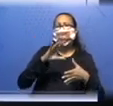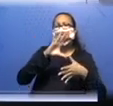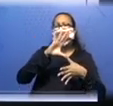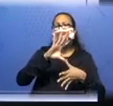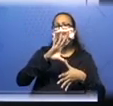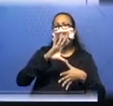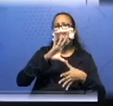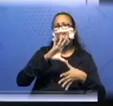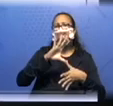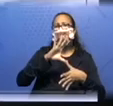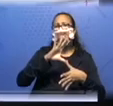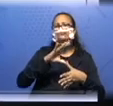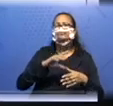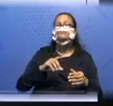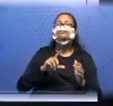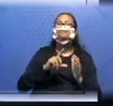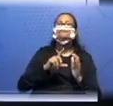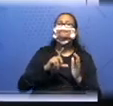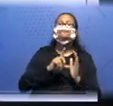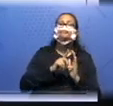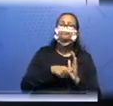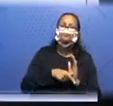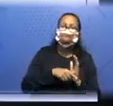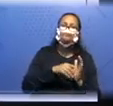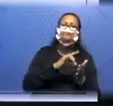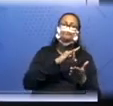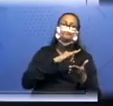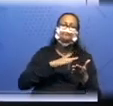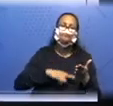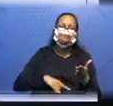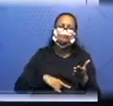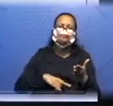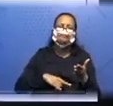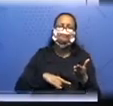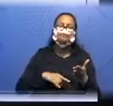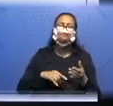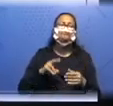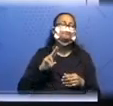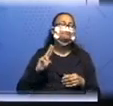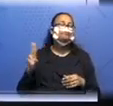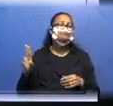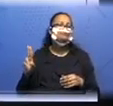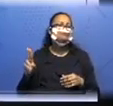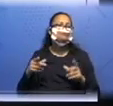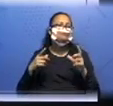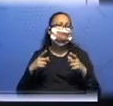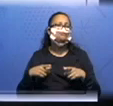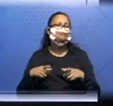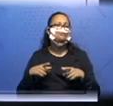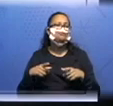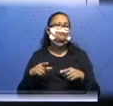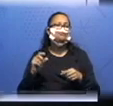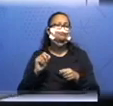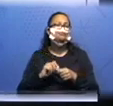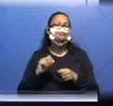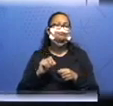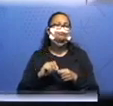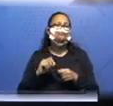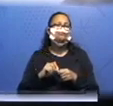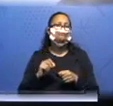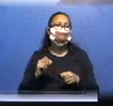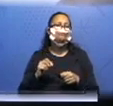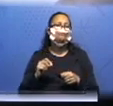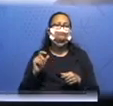terras da América e depois resolveram fazer um acordo. Lembra do nome? Onde fizeram? E aí,